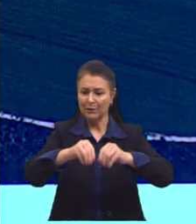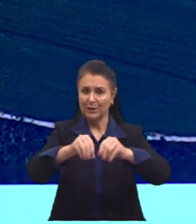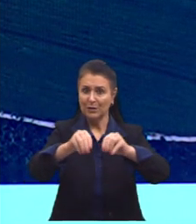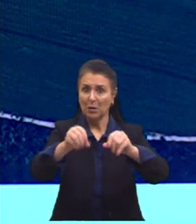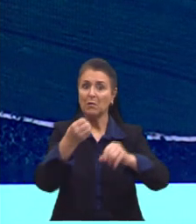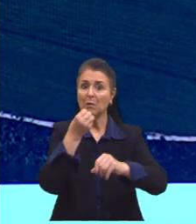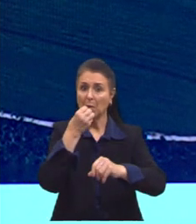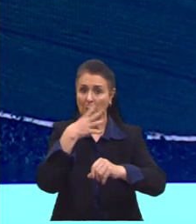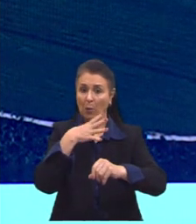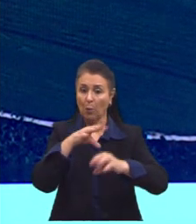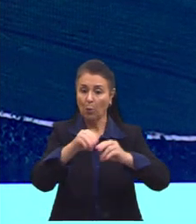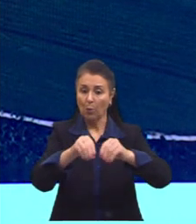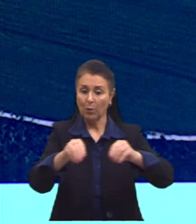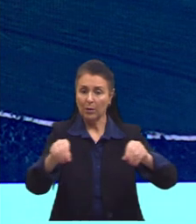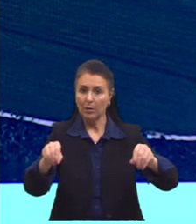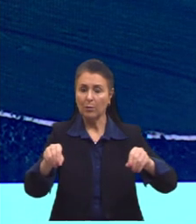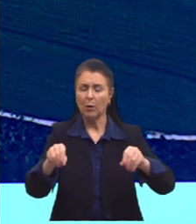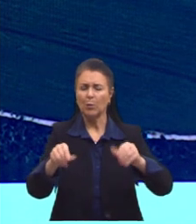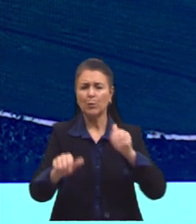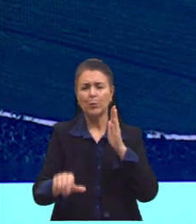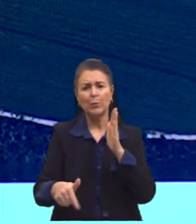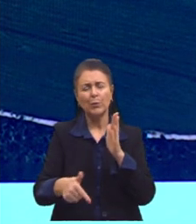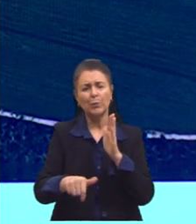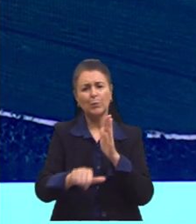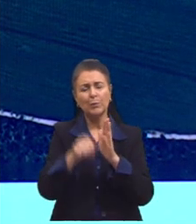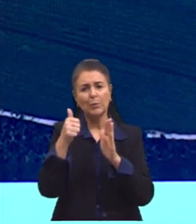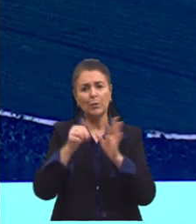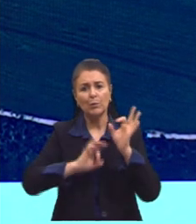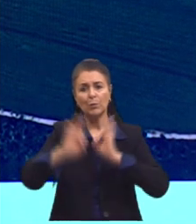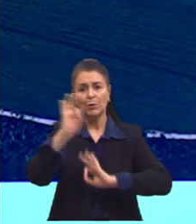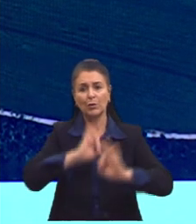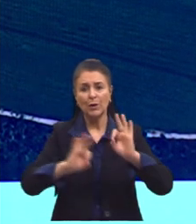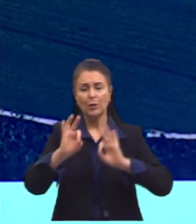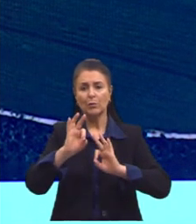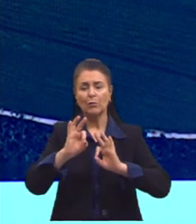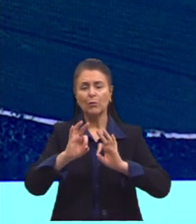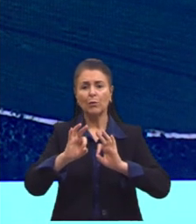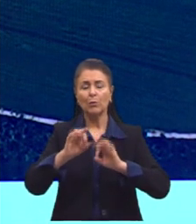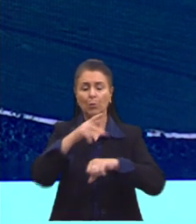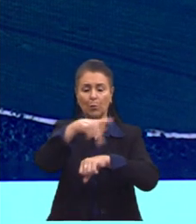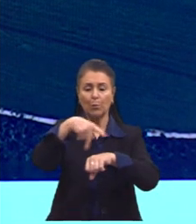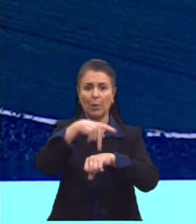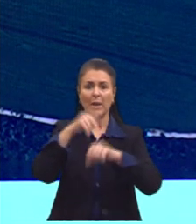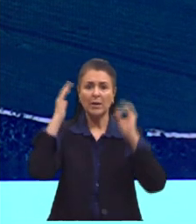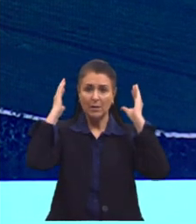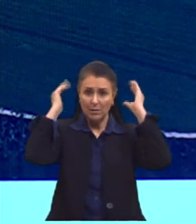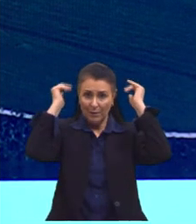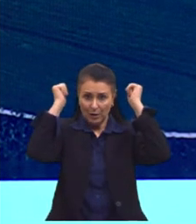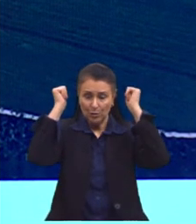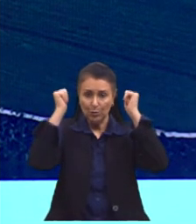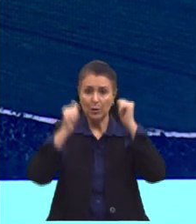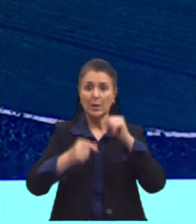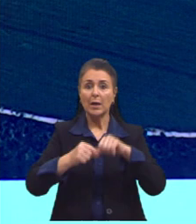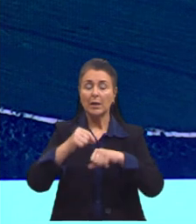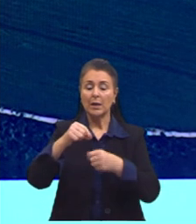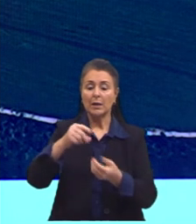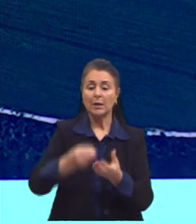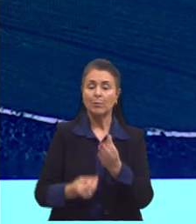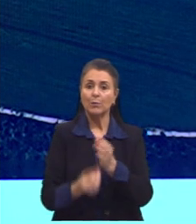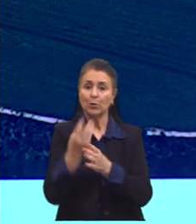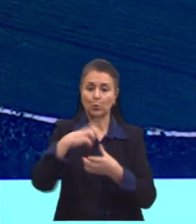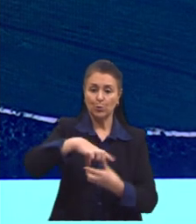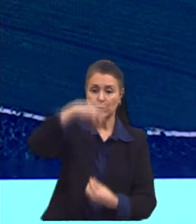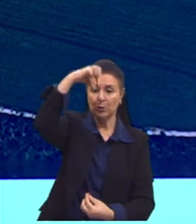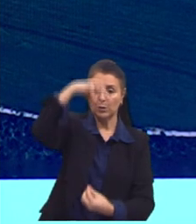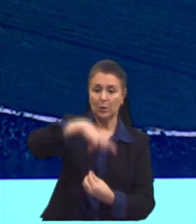projetos são no México é com trigo e aí ele consegue produzir muito mais trigo do que o que era produzido